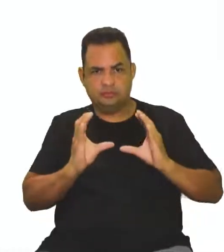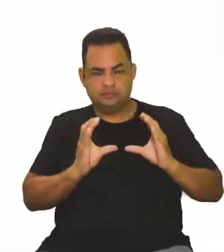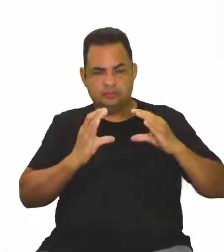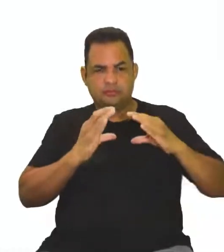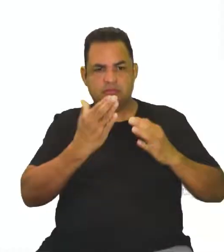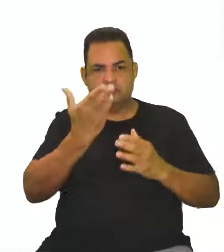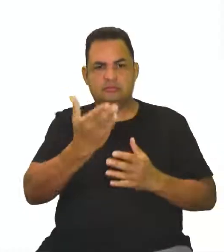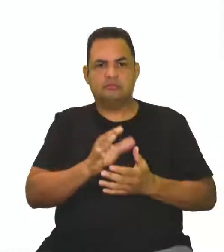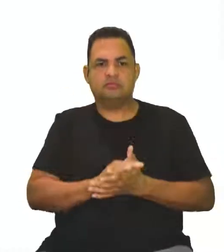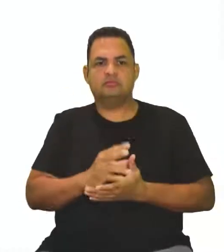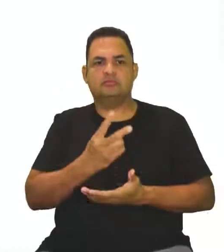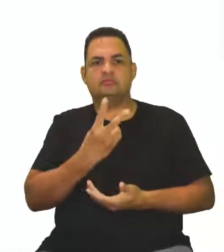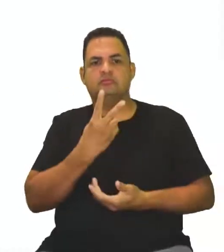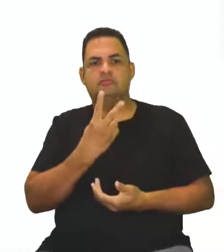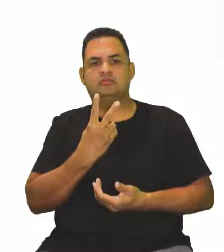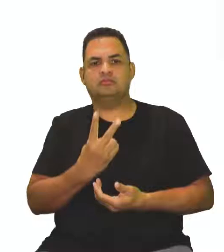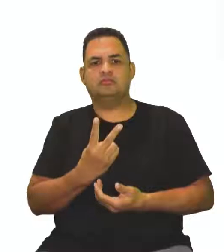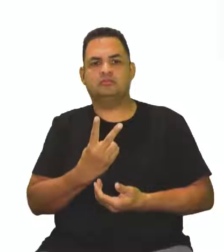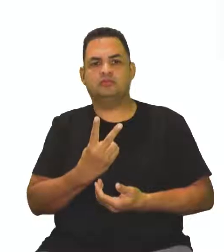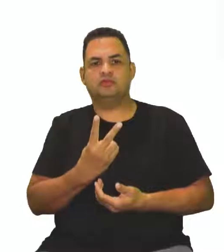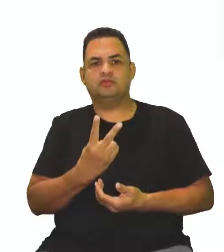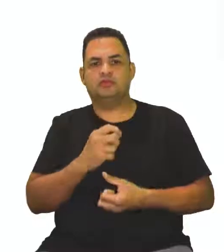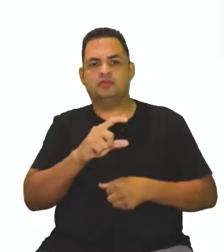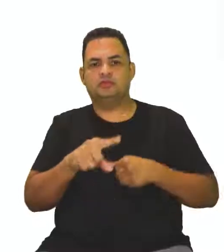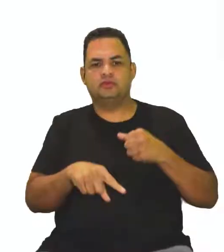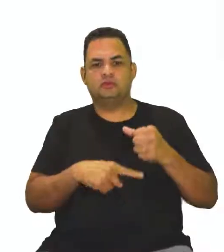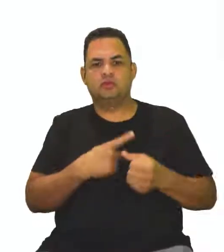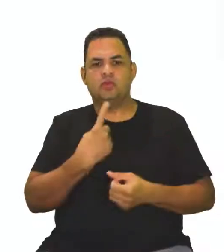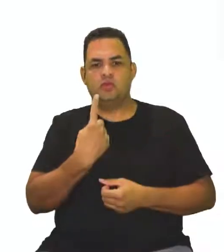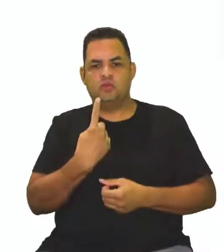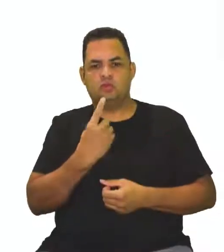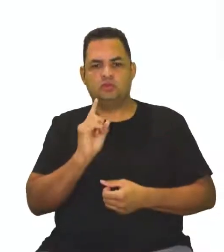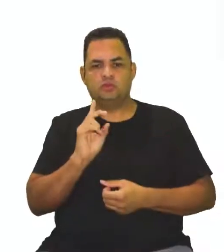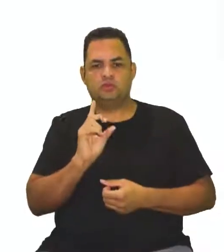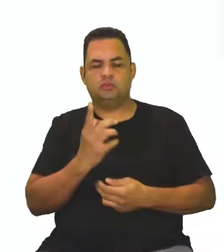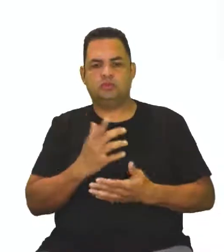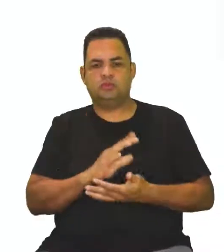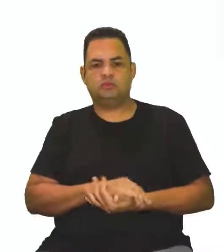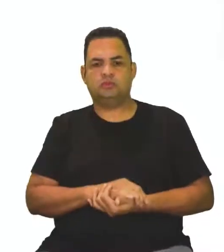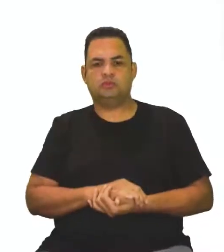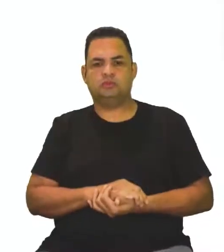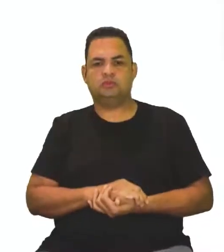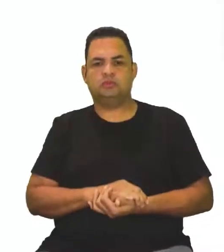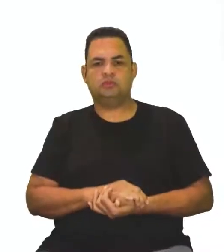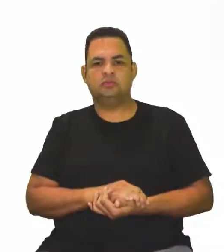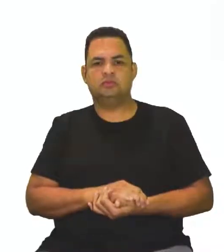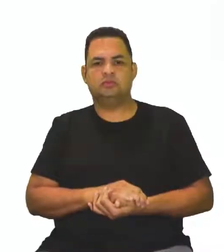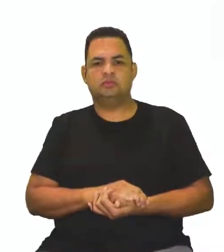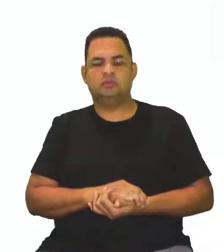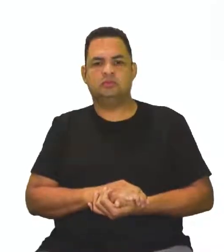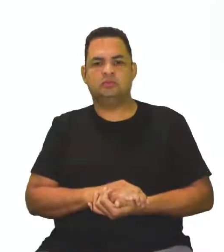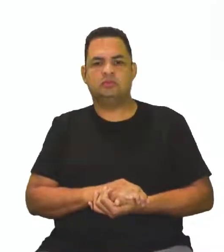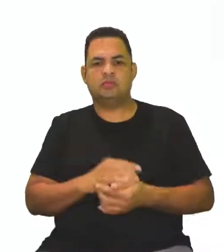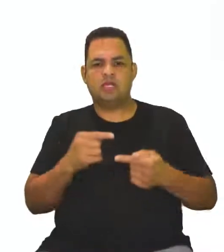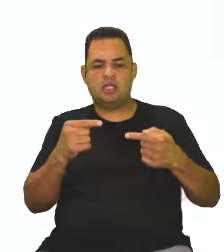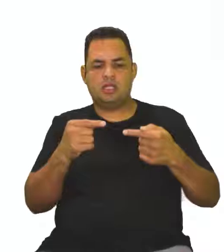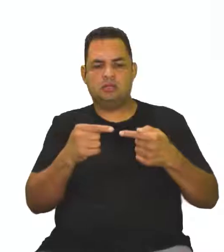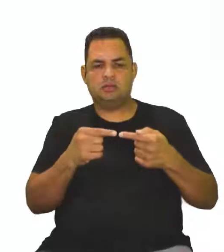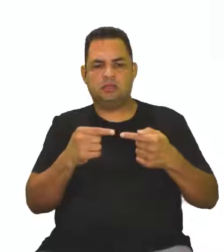circuito. 2 e 3 virou um só e ficou assim. Agora nós temos uma associação